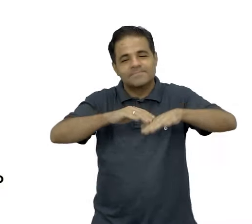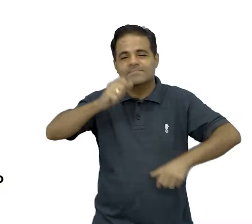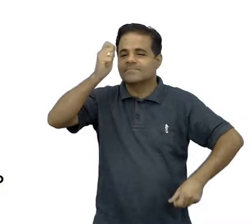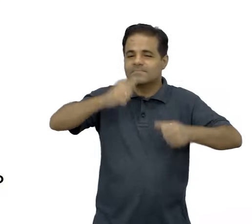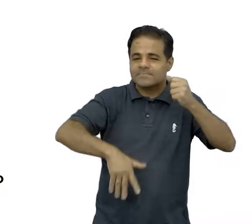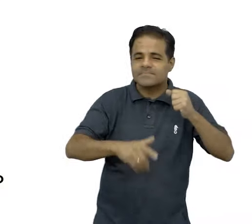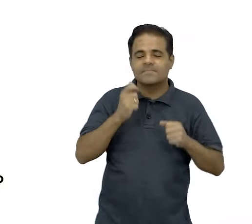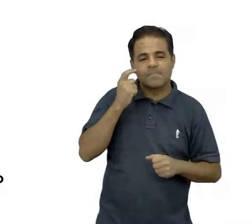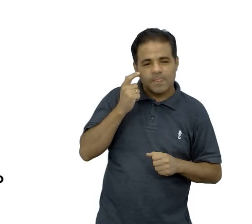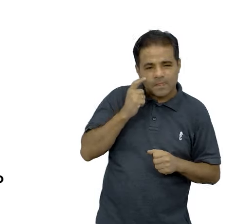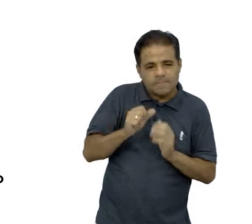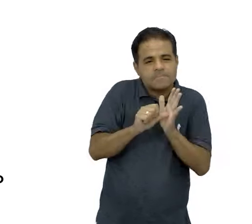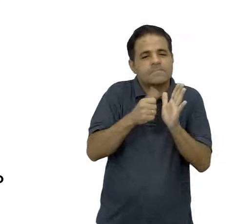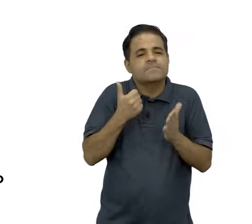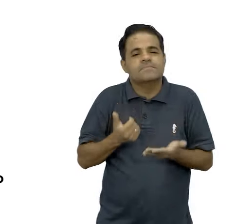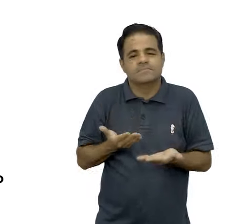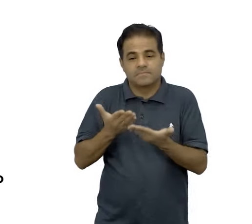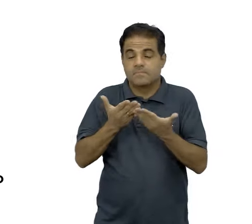logo